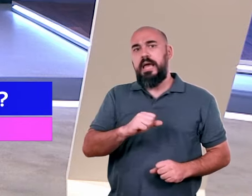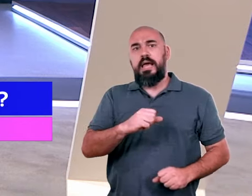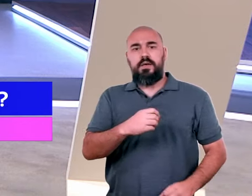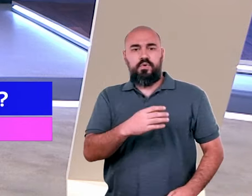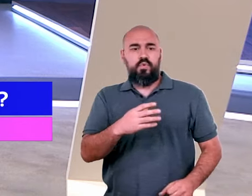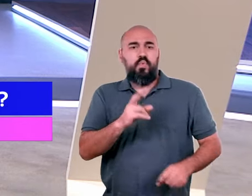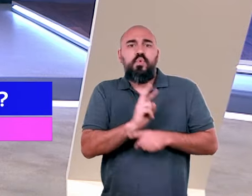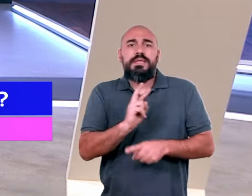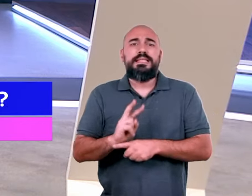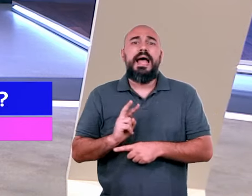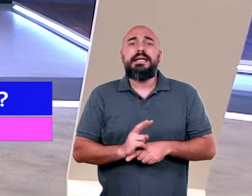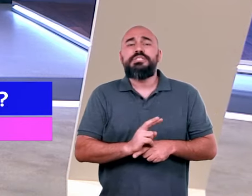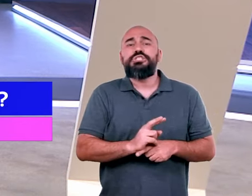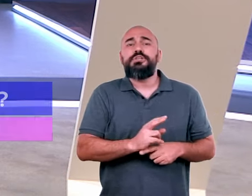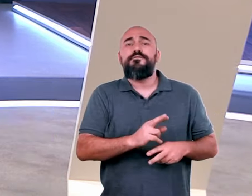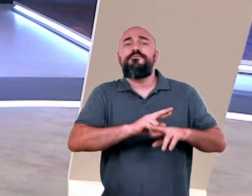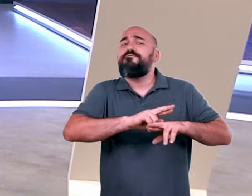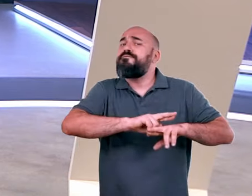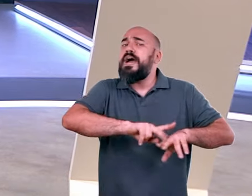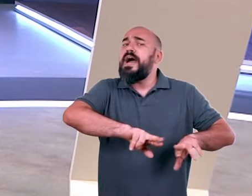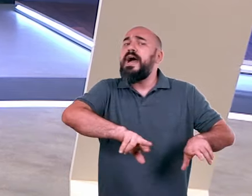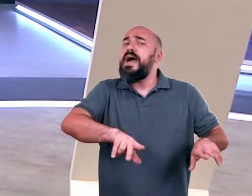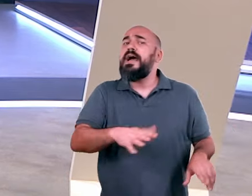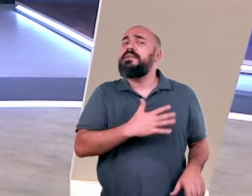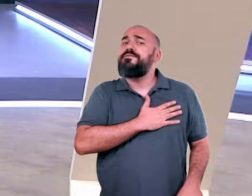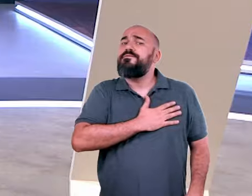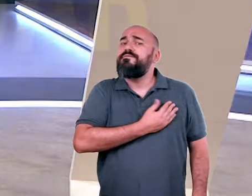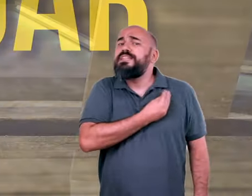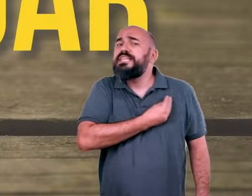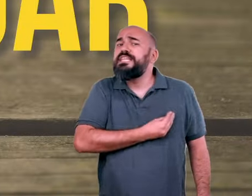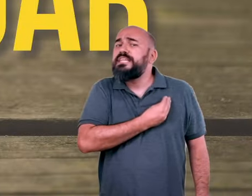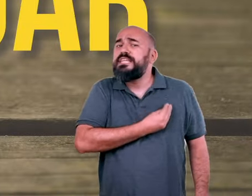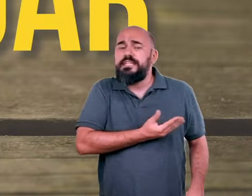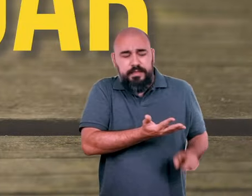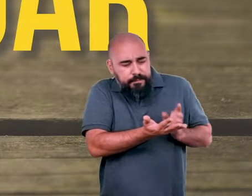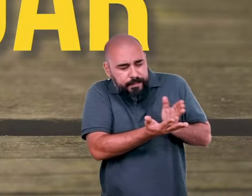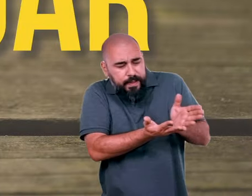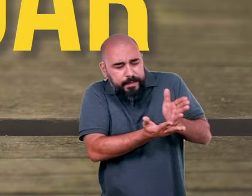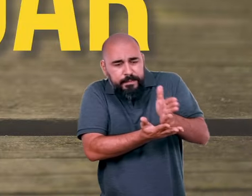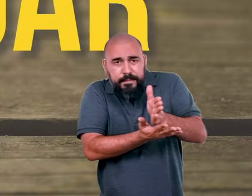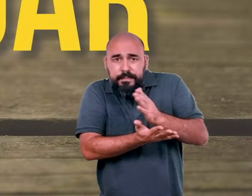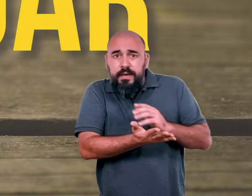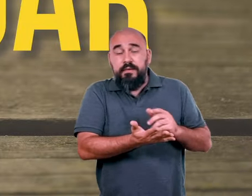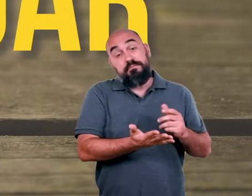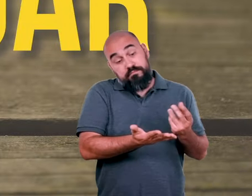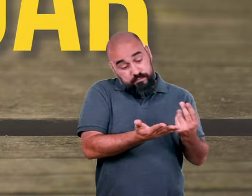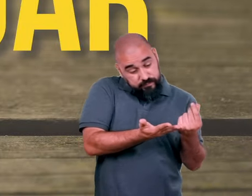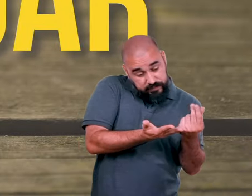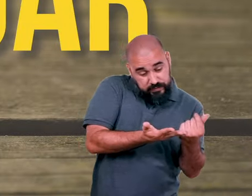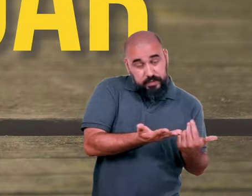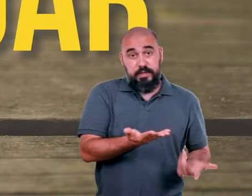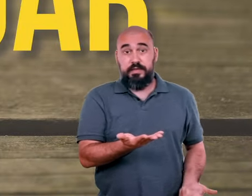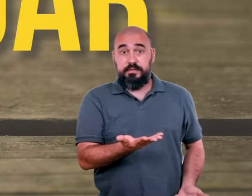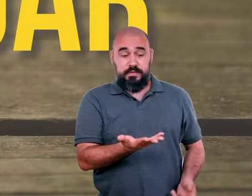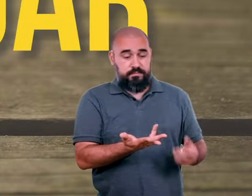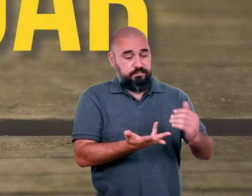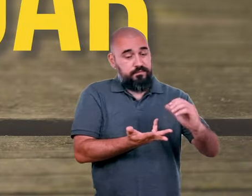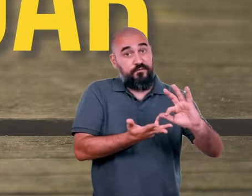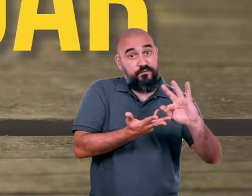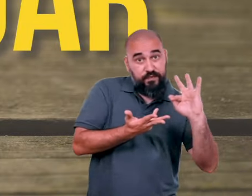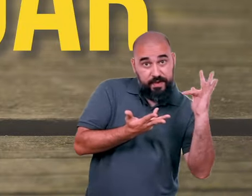vida. E todas as áreas envolve também as finanças, o